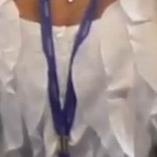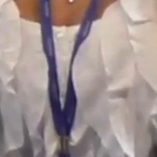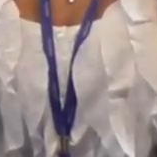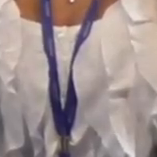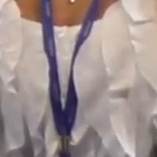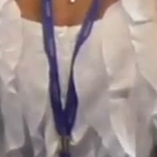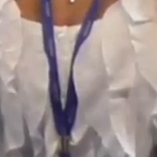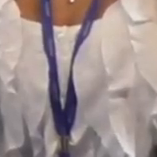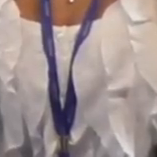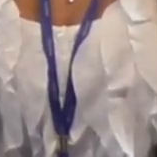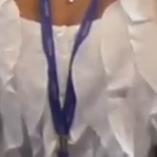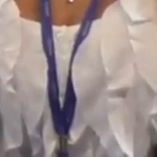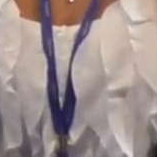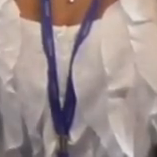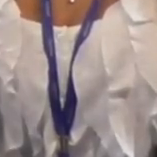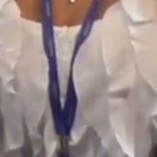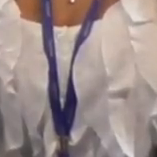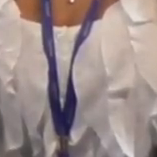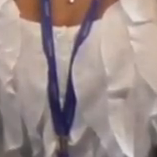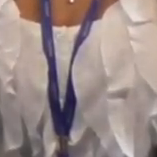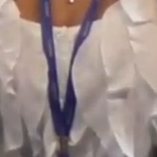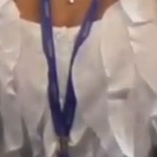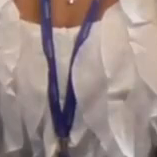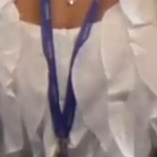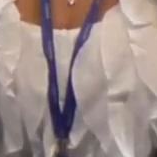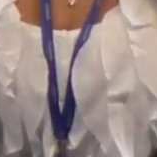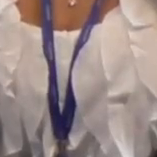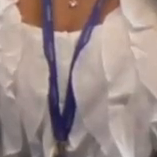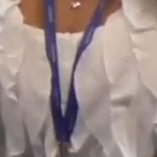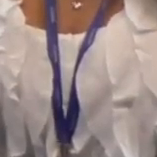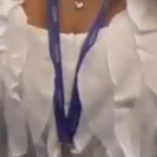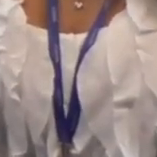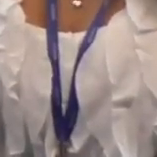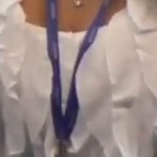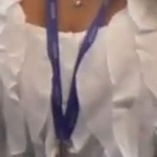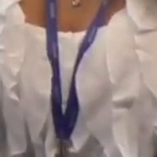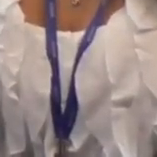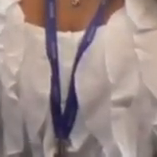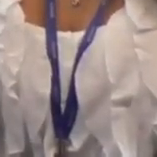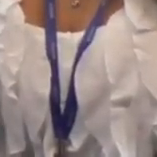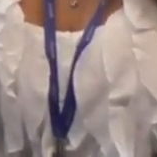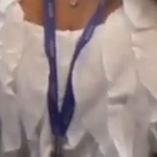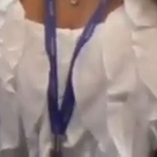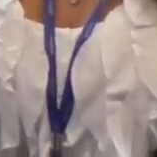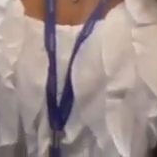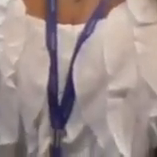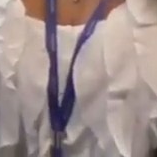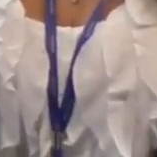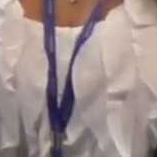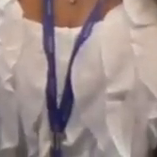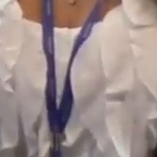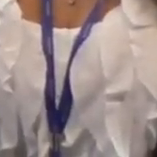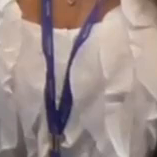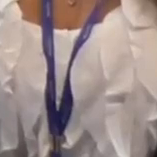que a gente acaba não dando conta, como essas questões mais virtuais da biblioteca em si. Eu confesso, eu sabia acessar, abrir